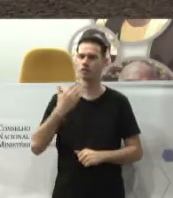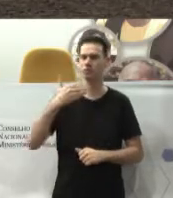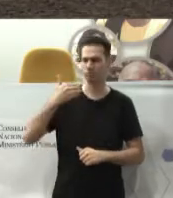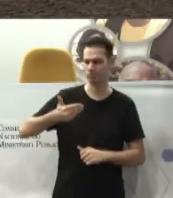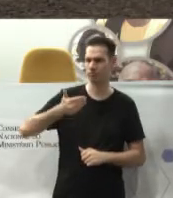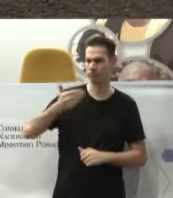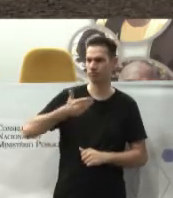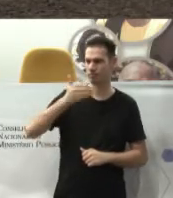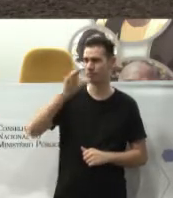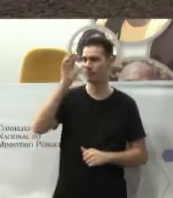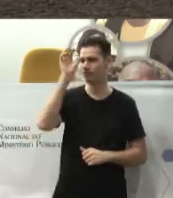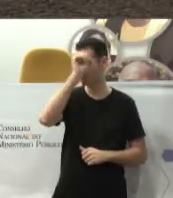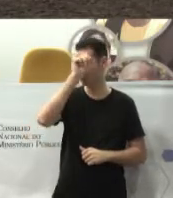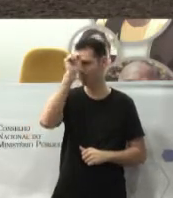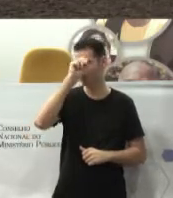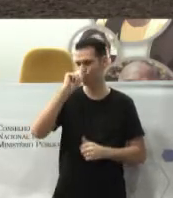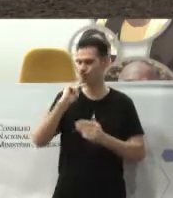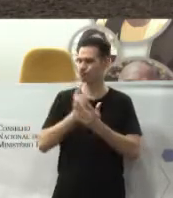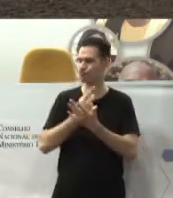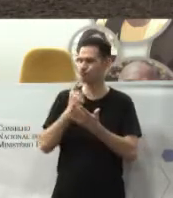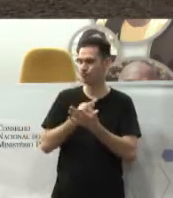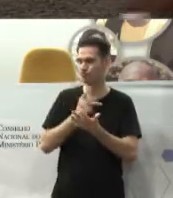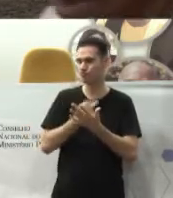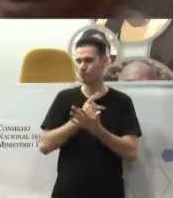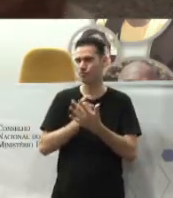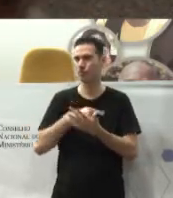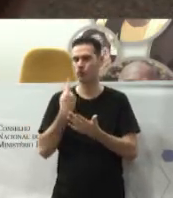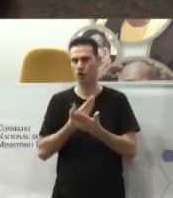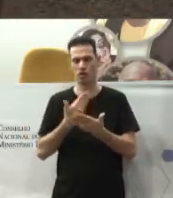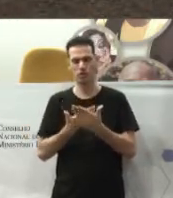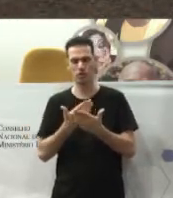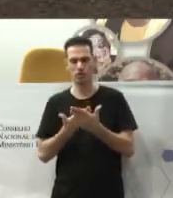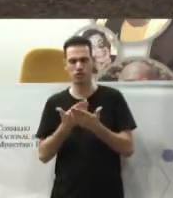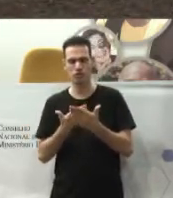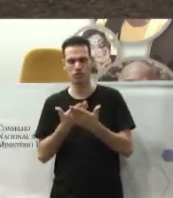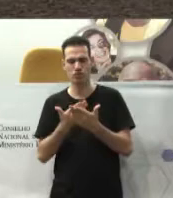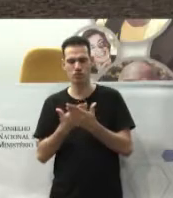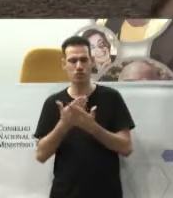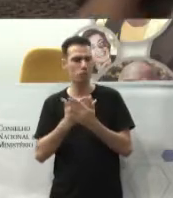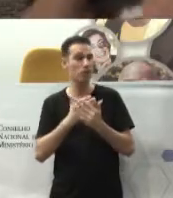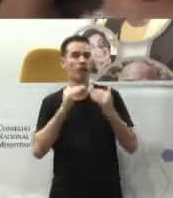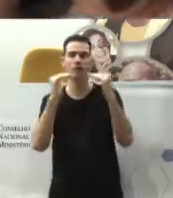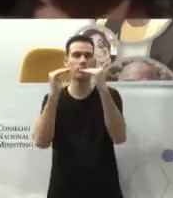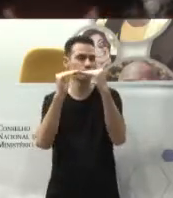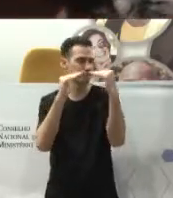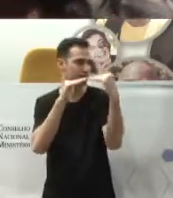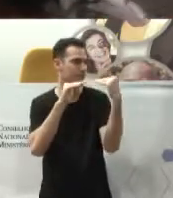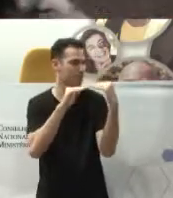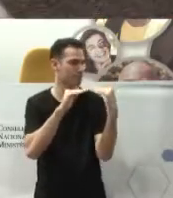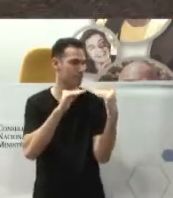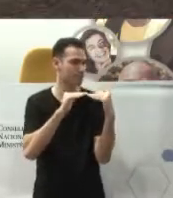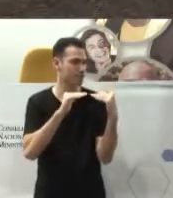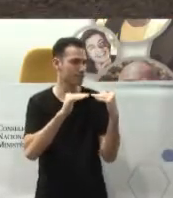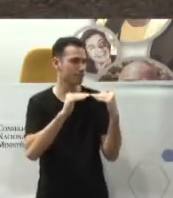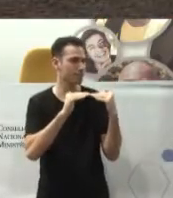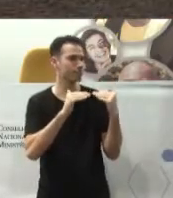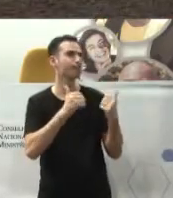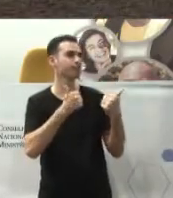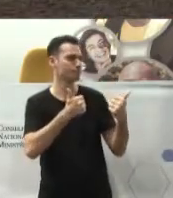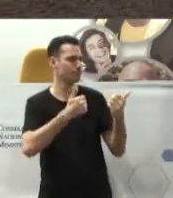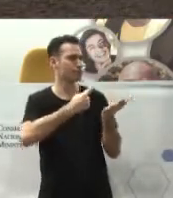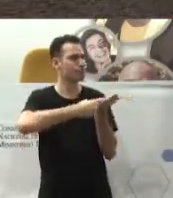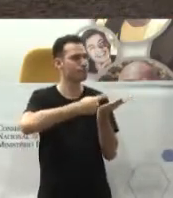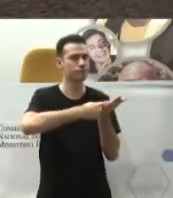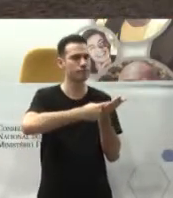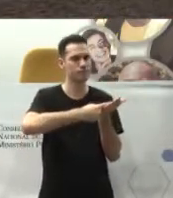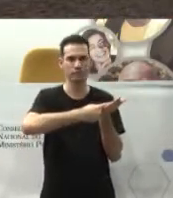aprendemos muito mal nos estudos que nós temos no Brasil sobre consensualidade. Nós partimos do pressuposto de que existe